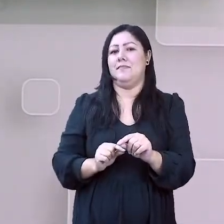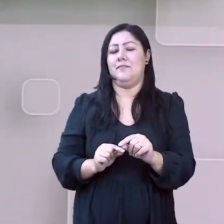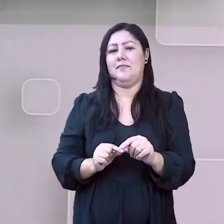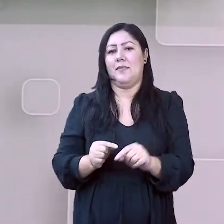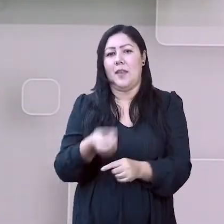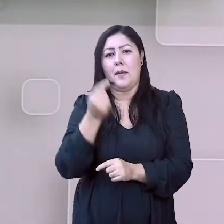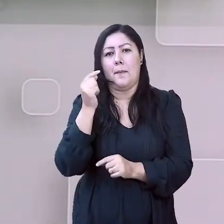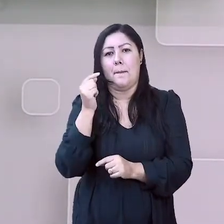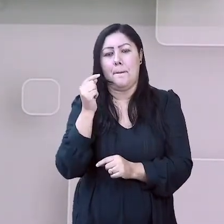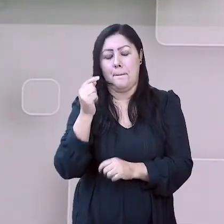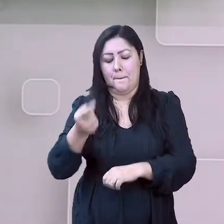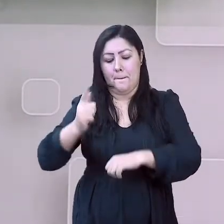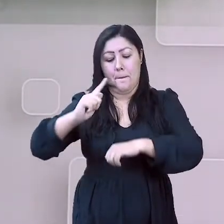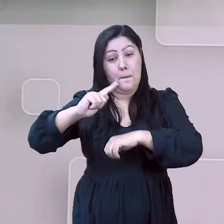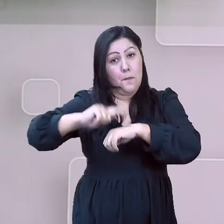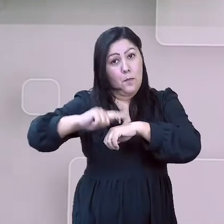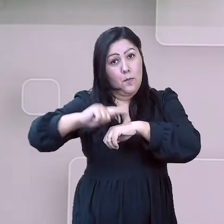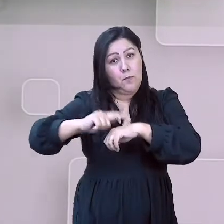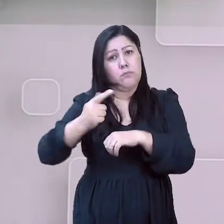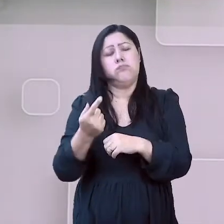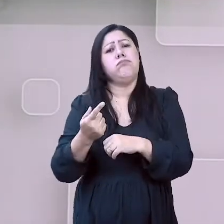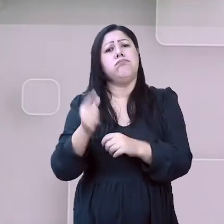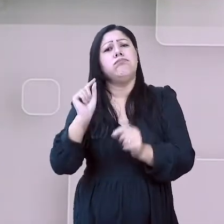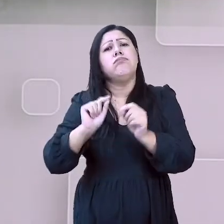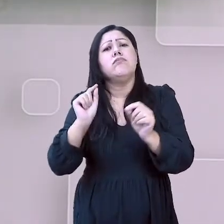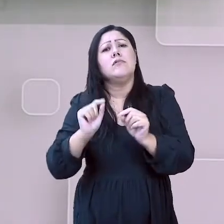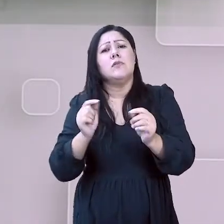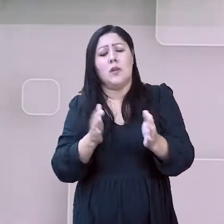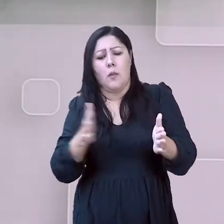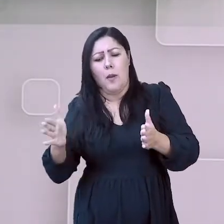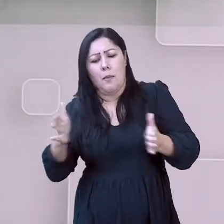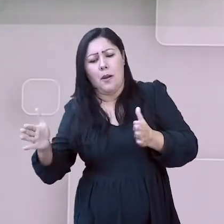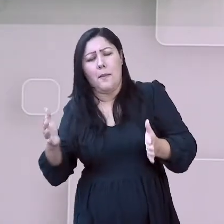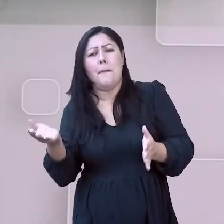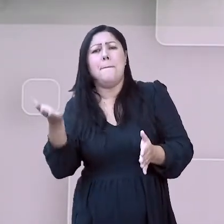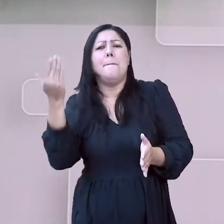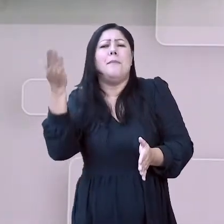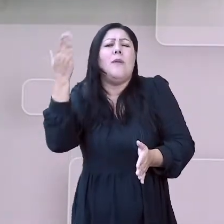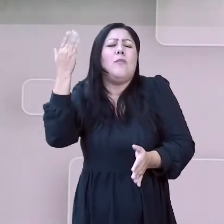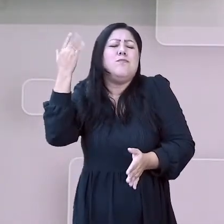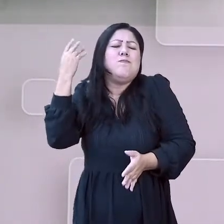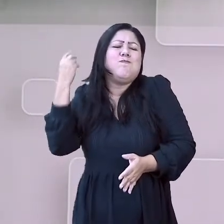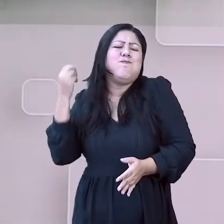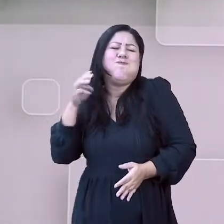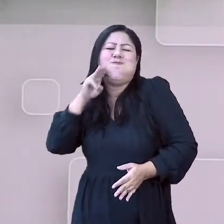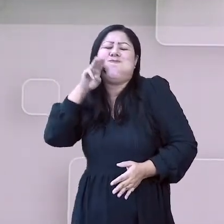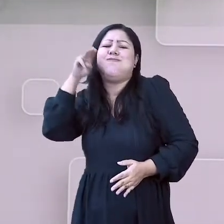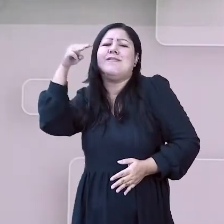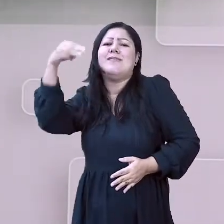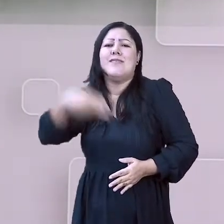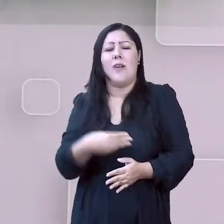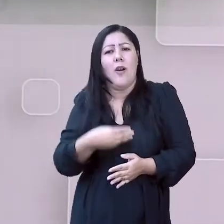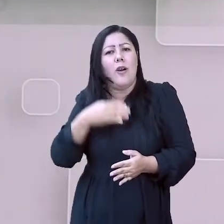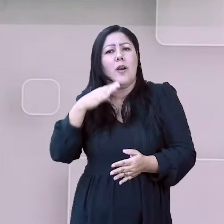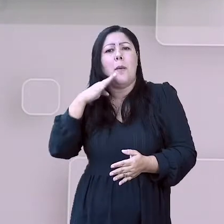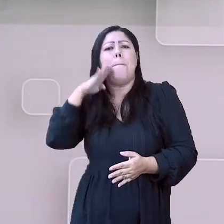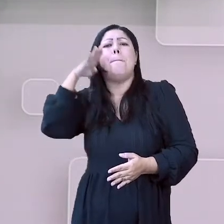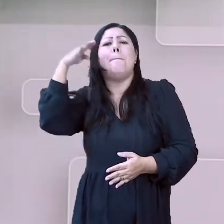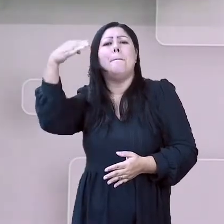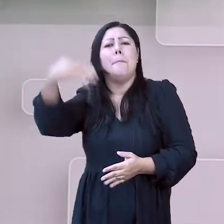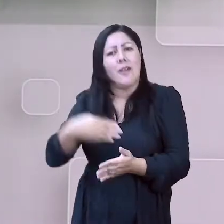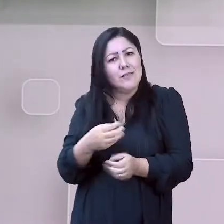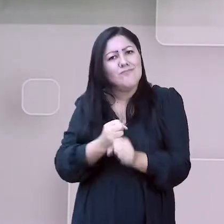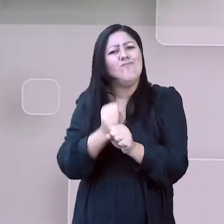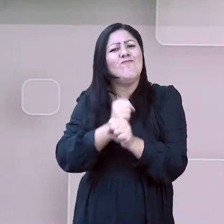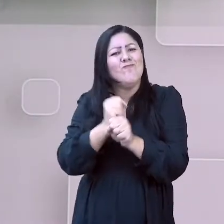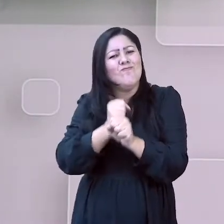tempo geológico são milhões de anos, bilhões de anos. E